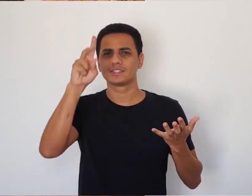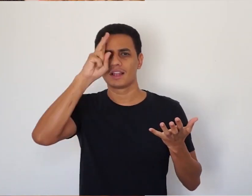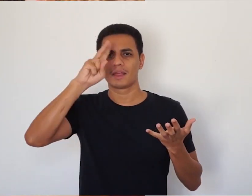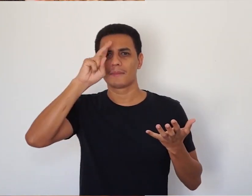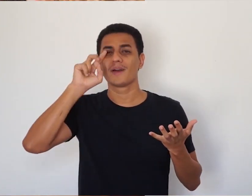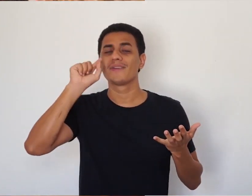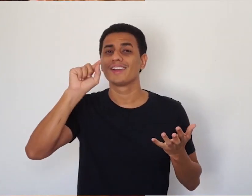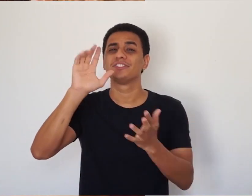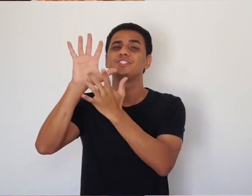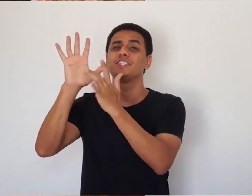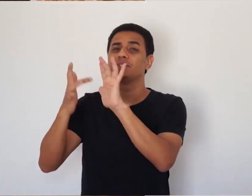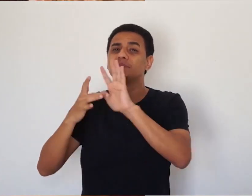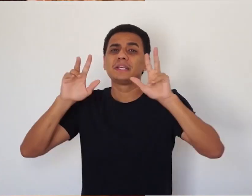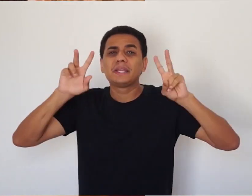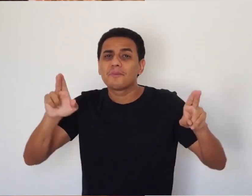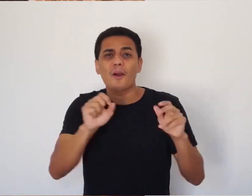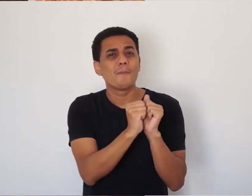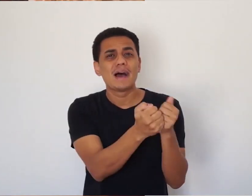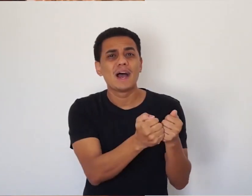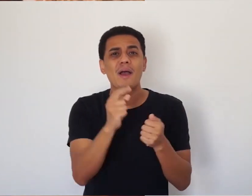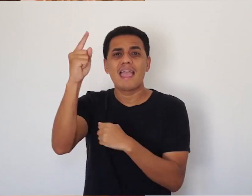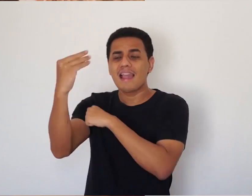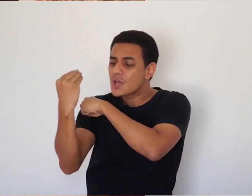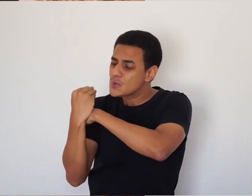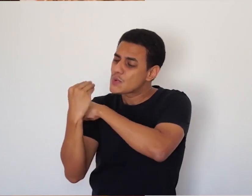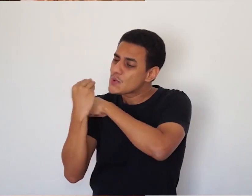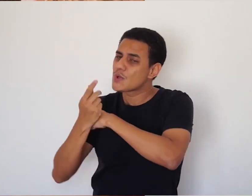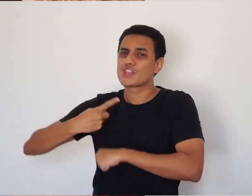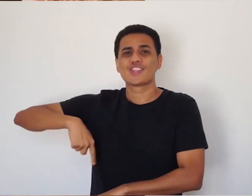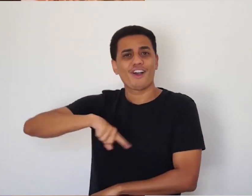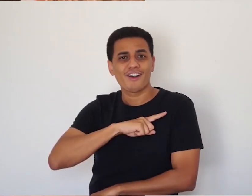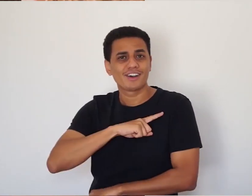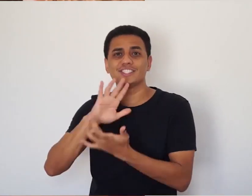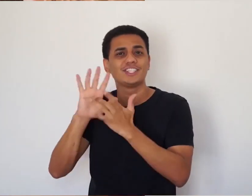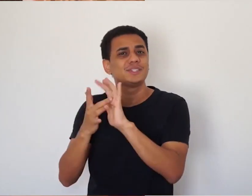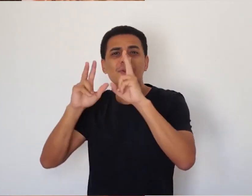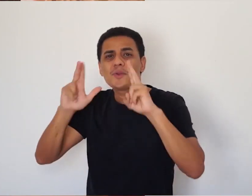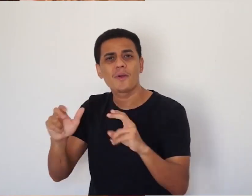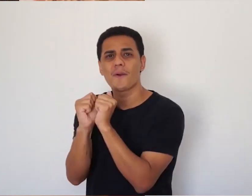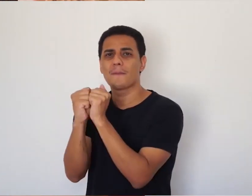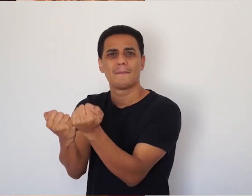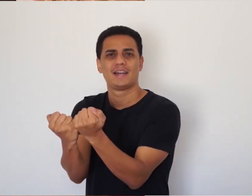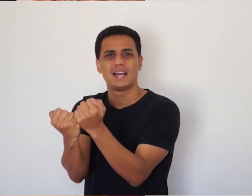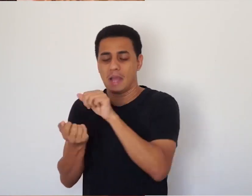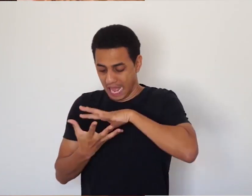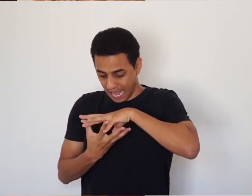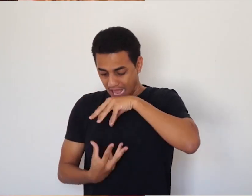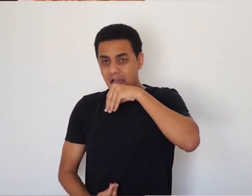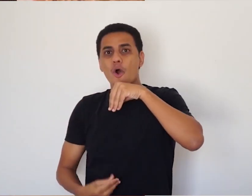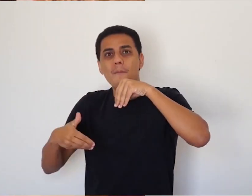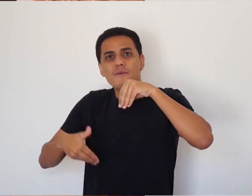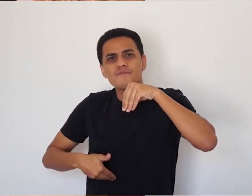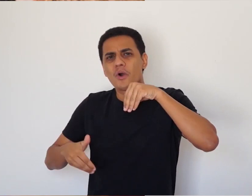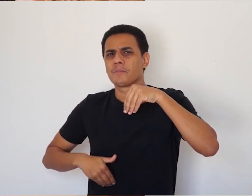queria lembrar para você que ele é o pão da vida, né? Jesus é o pão da vida. E a Bíblia diz que todo aquele